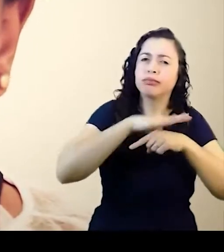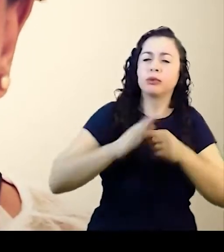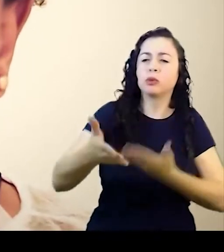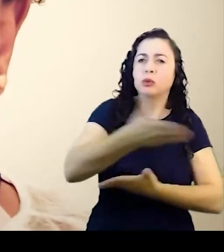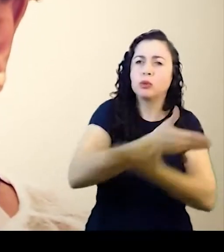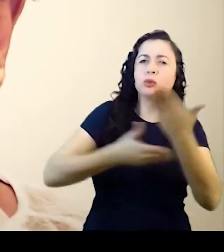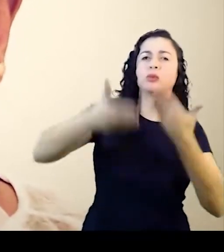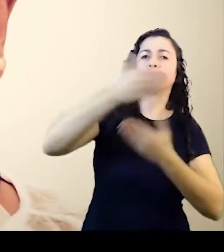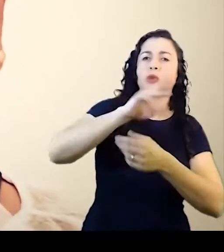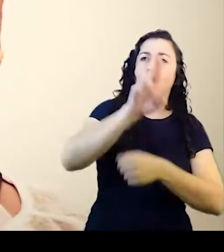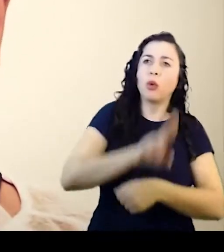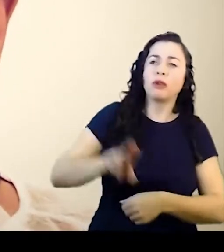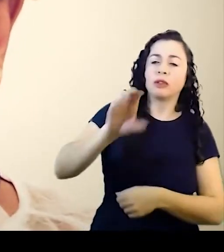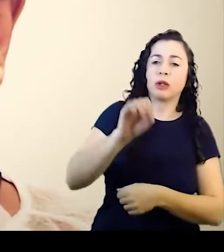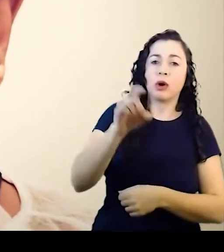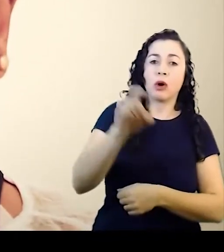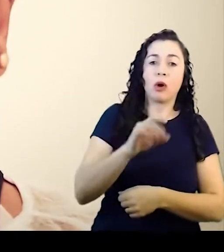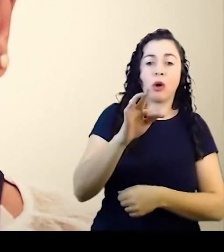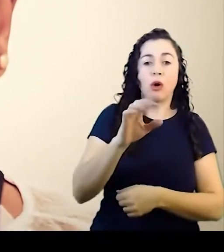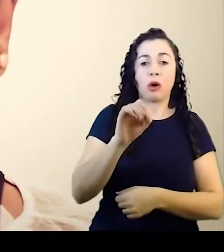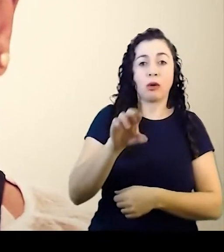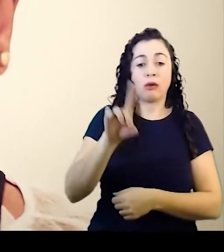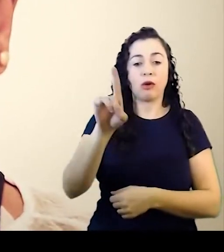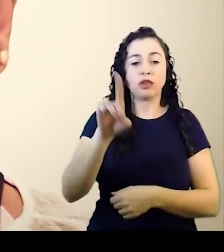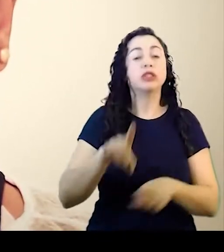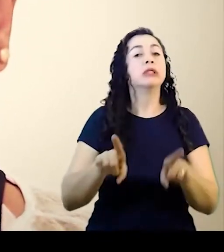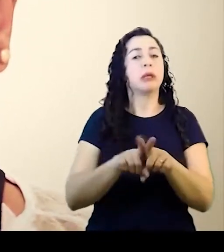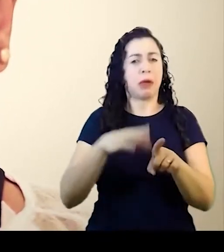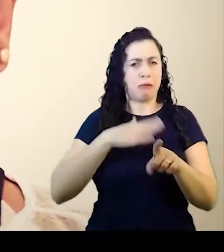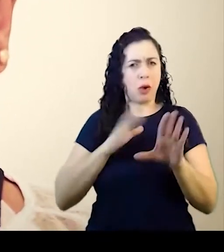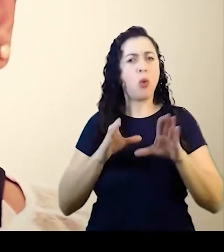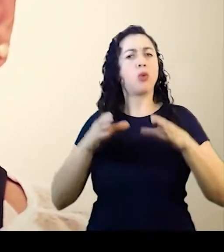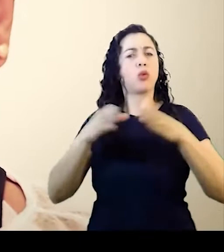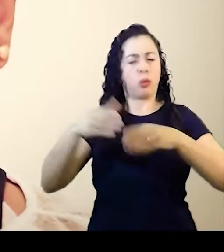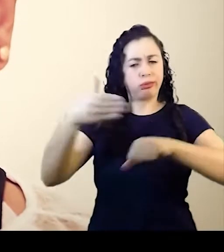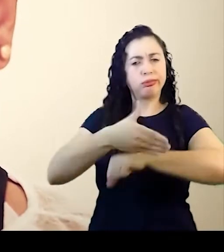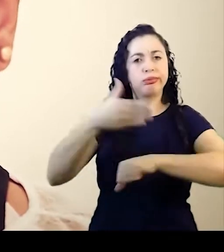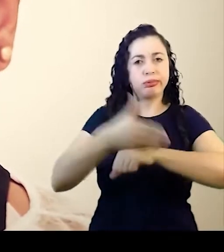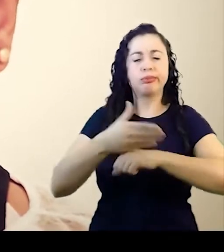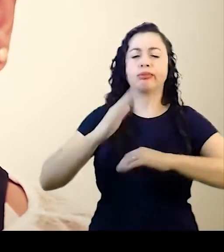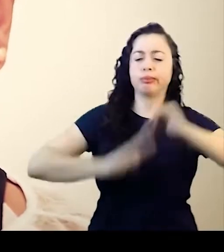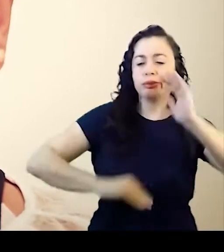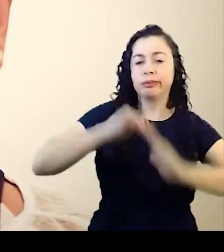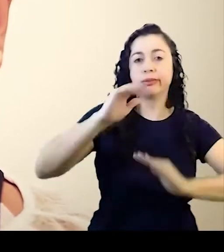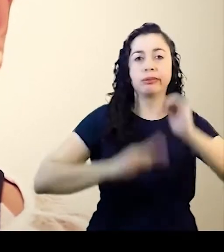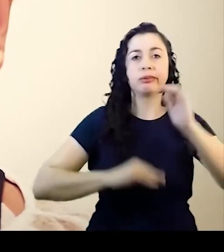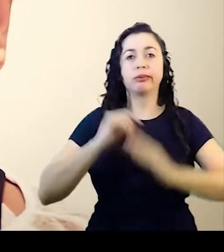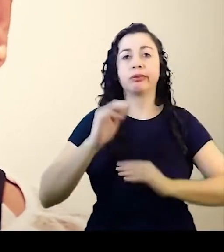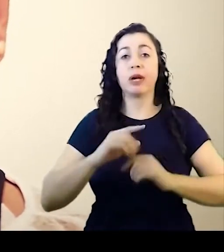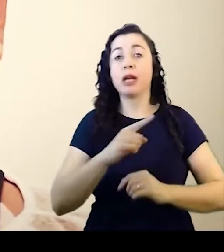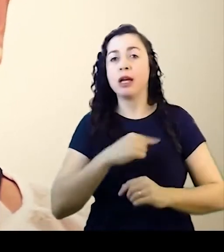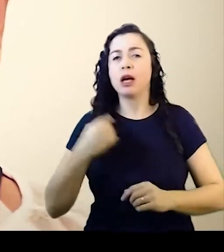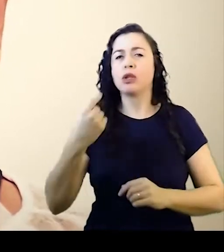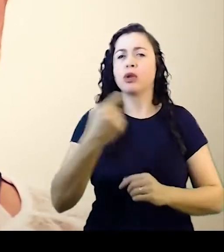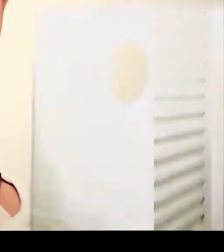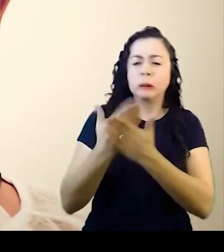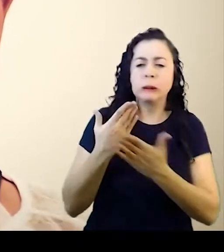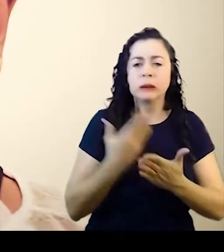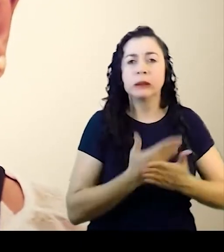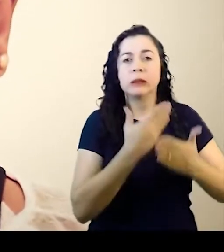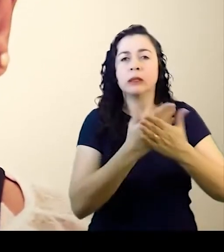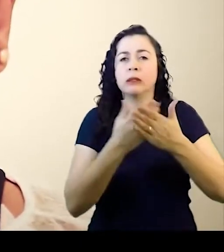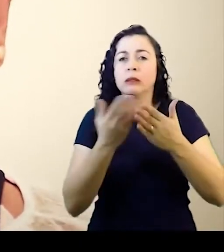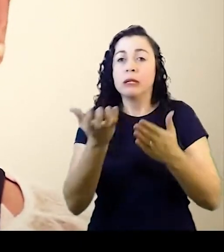de Oxford, com o grupo CAD, do qual eu faço parte, e a nossa perspectiva é que a gente possa